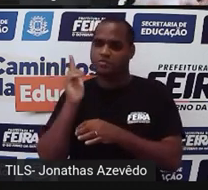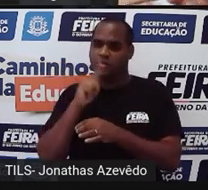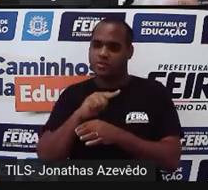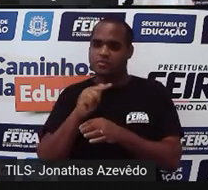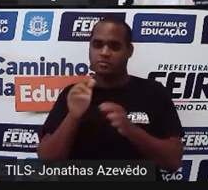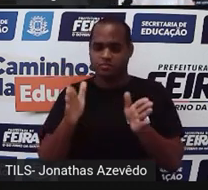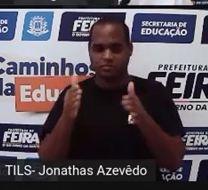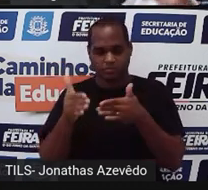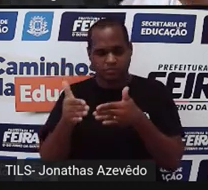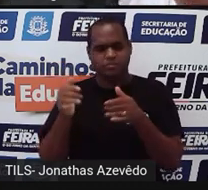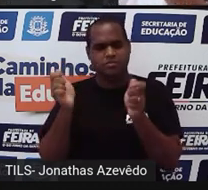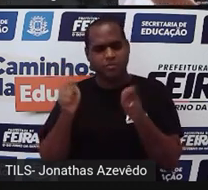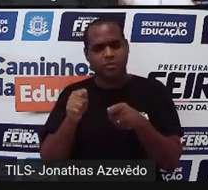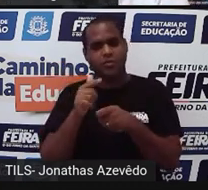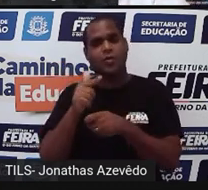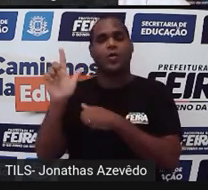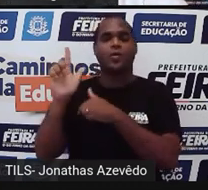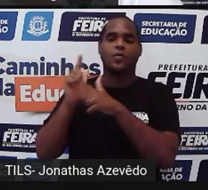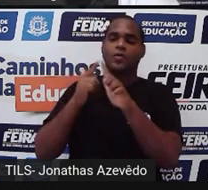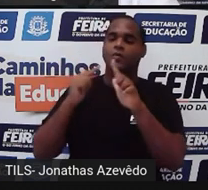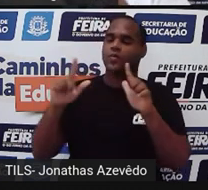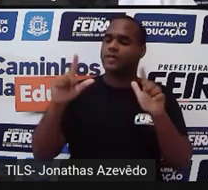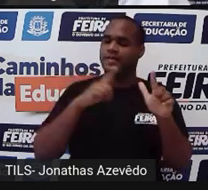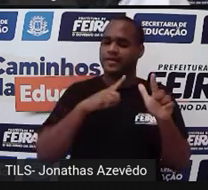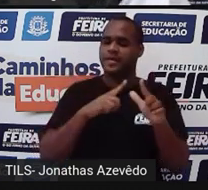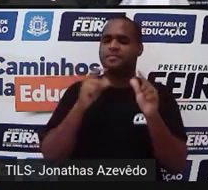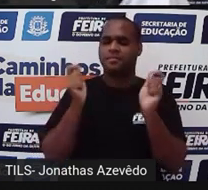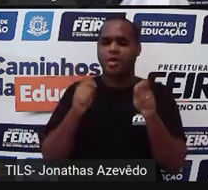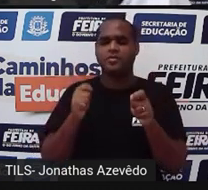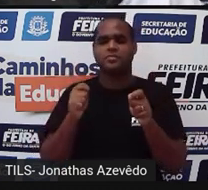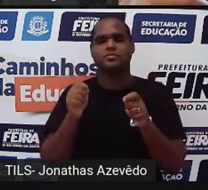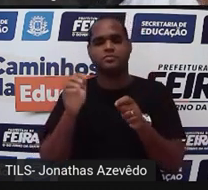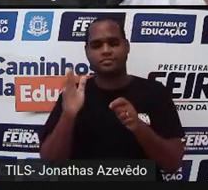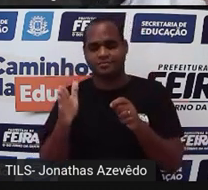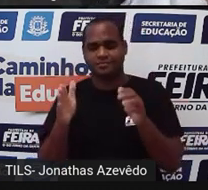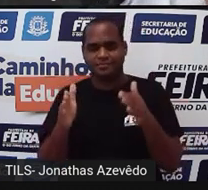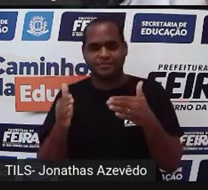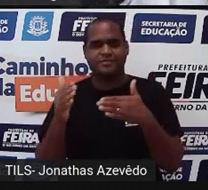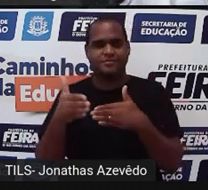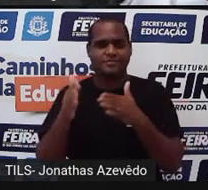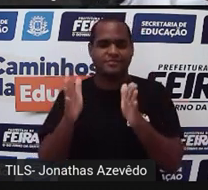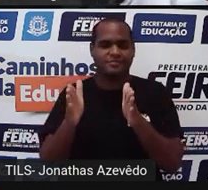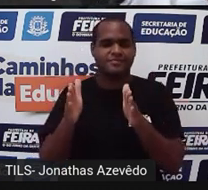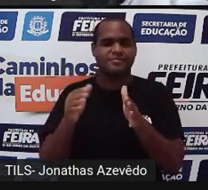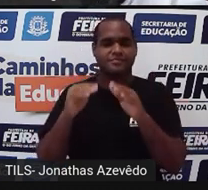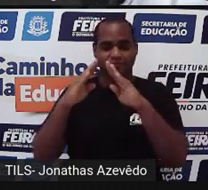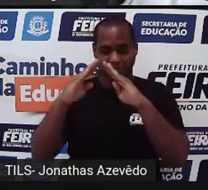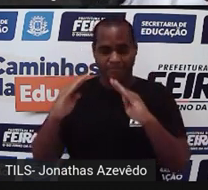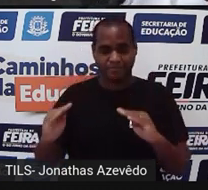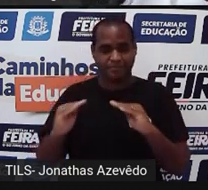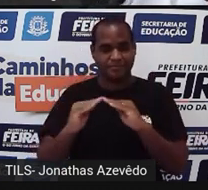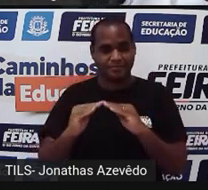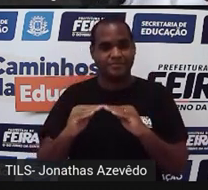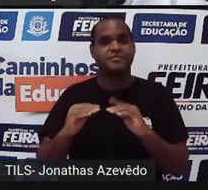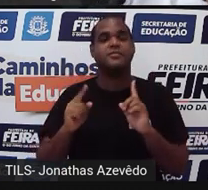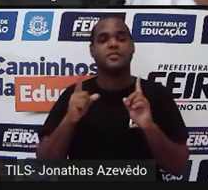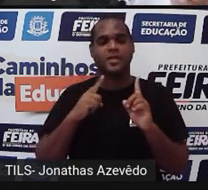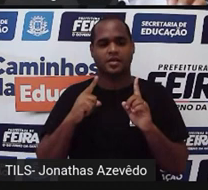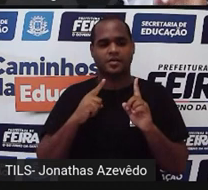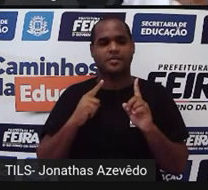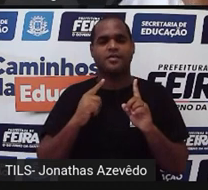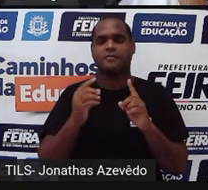cubos, outra parte é para fazer as pirâmides. Então aí agora a gente vai raciocinar da seguinte